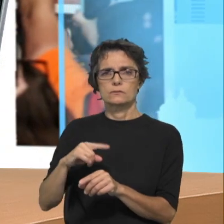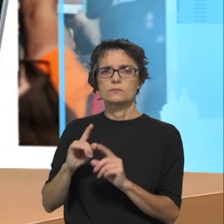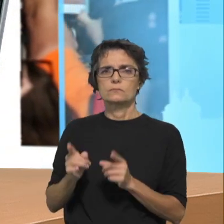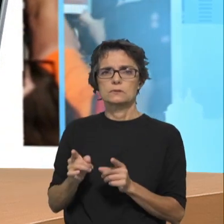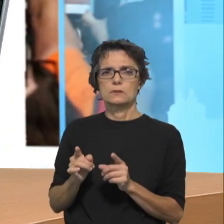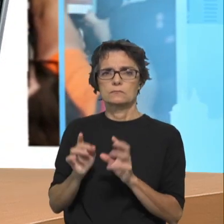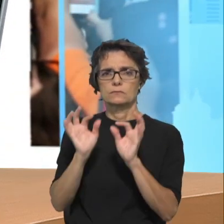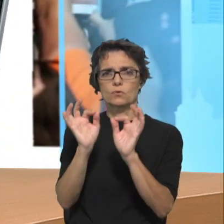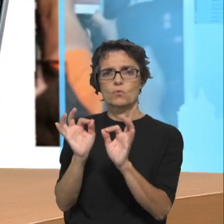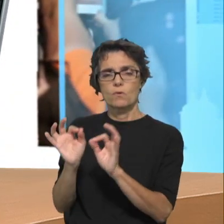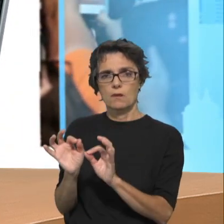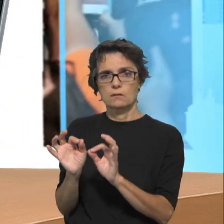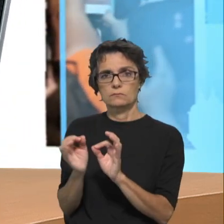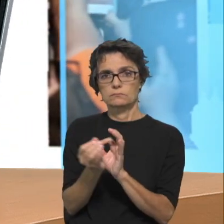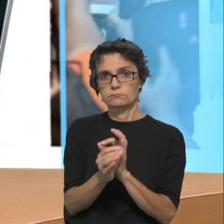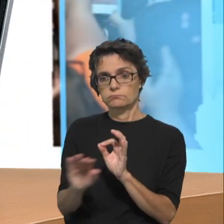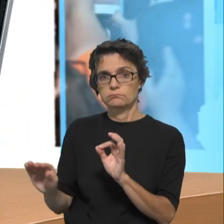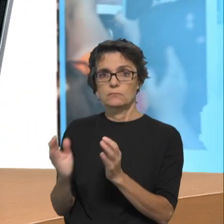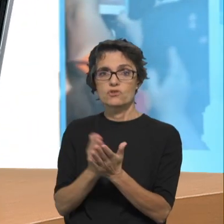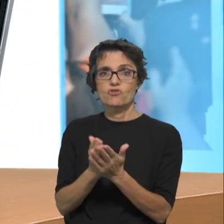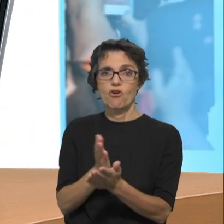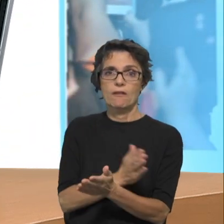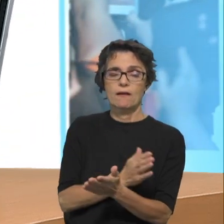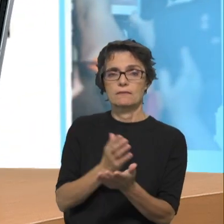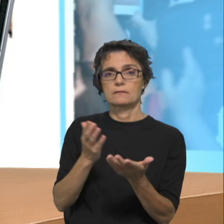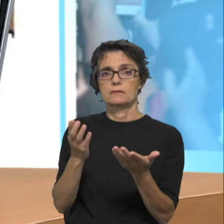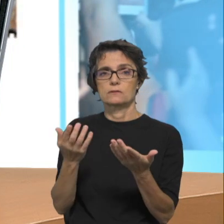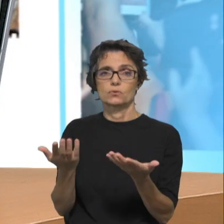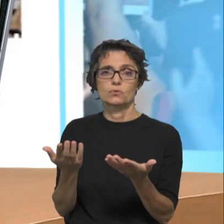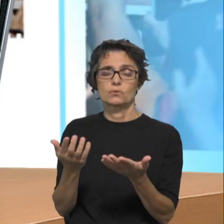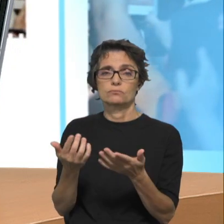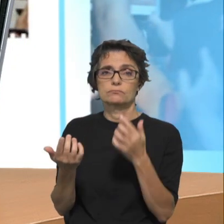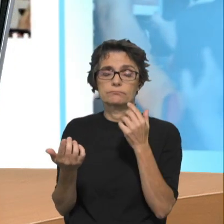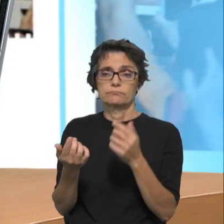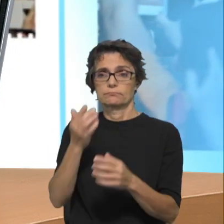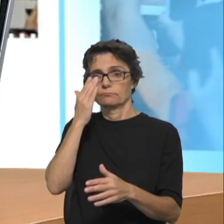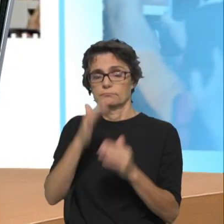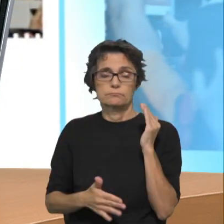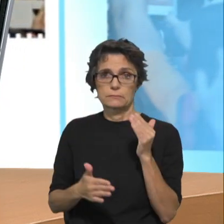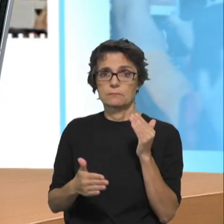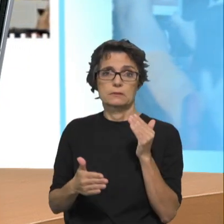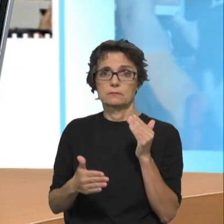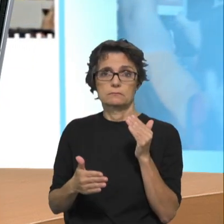com os mais pequeninos, as creches, jardins de infância, se viram a páginas tantas